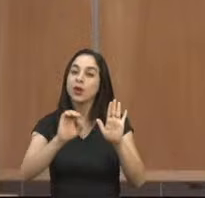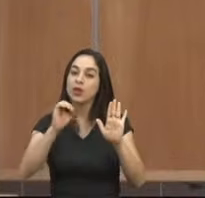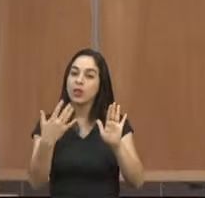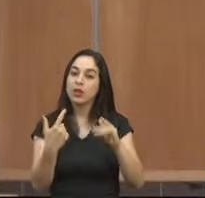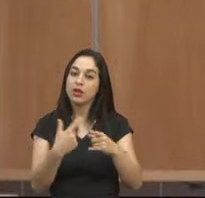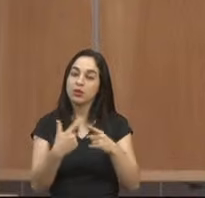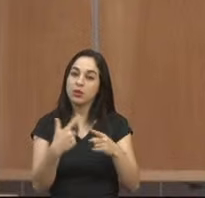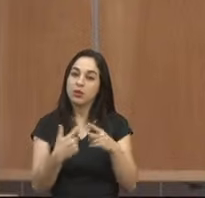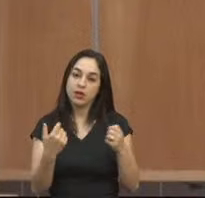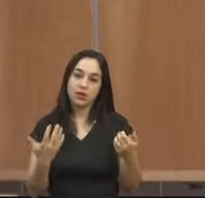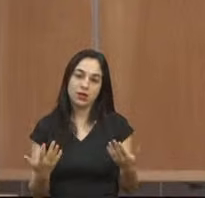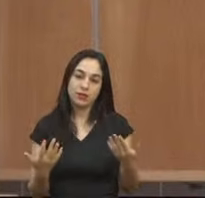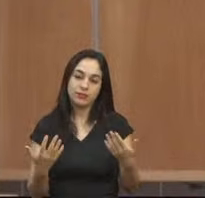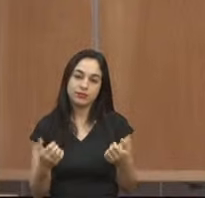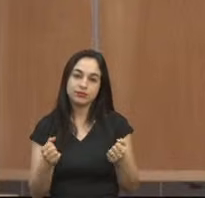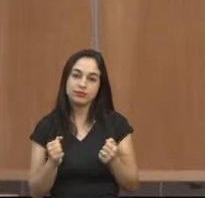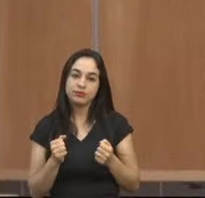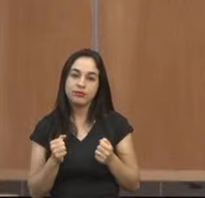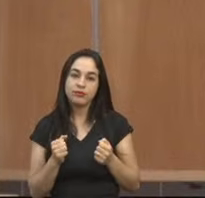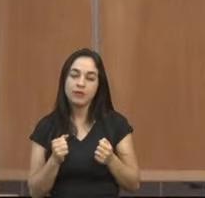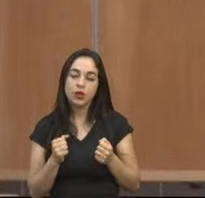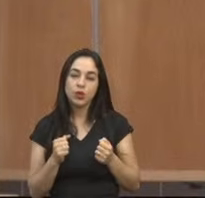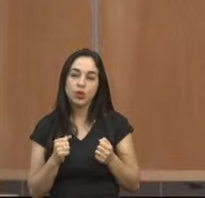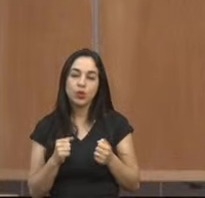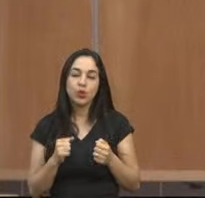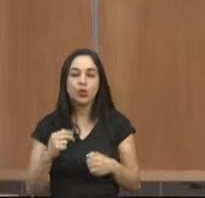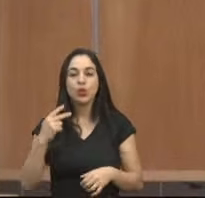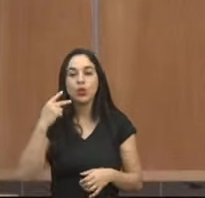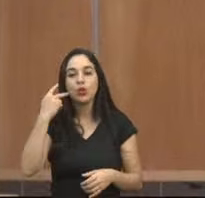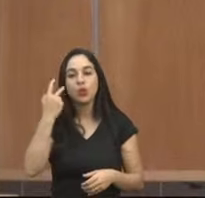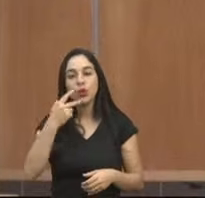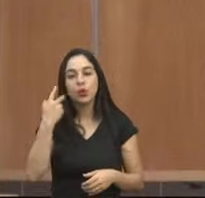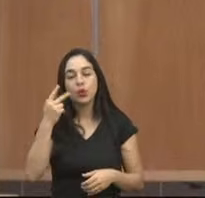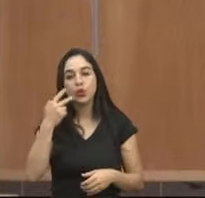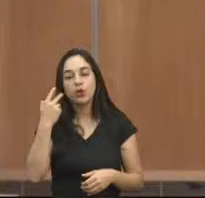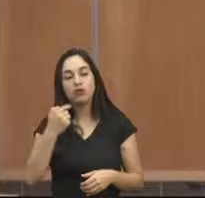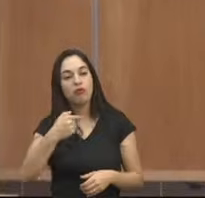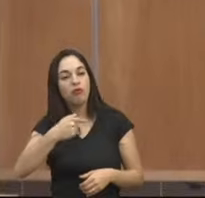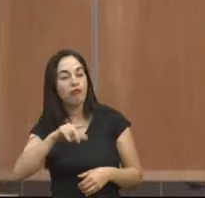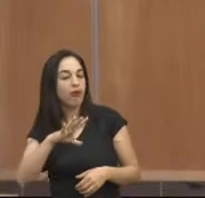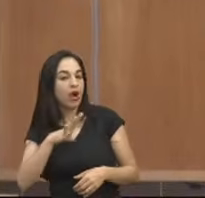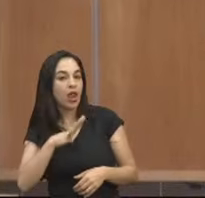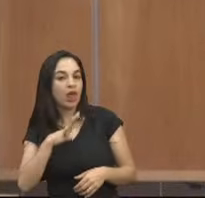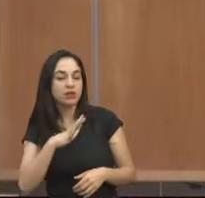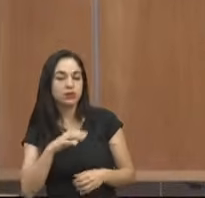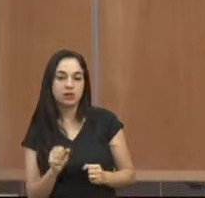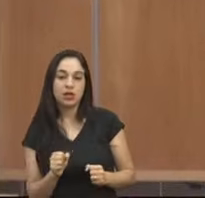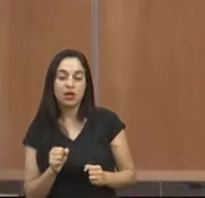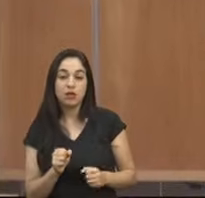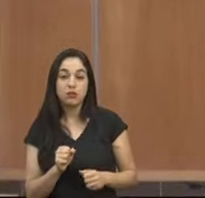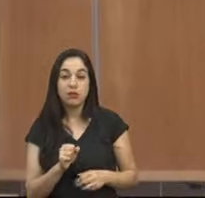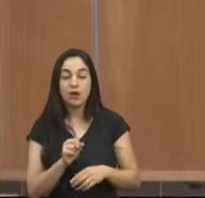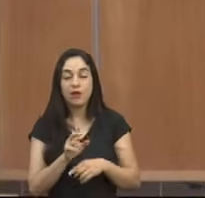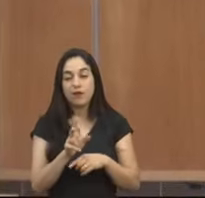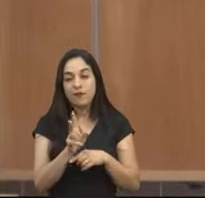o vereador, ele está na cidade, andando pela cidade para